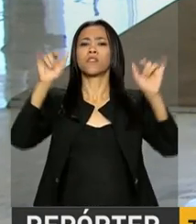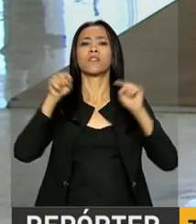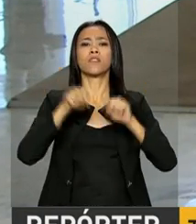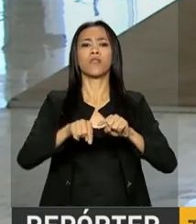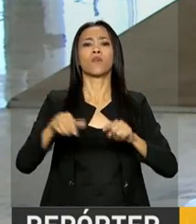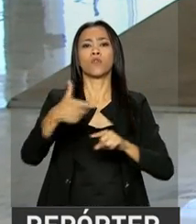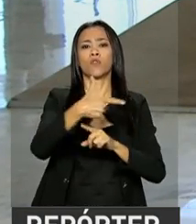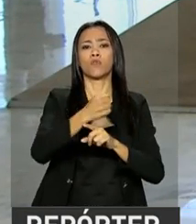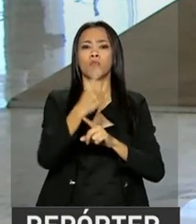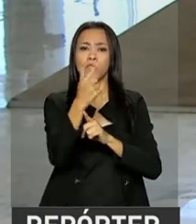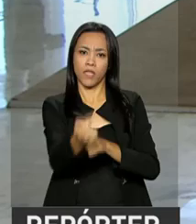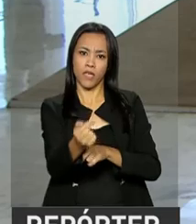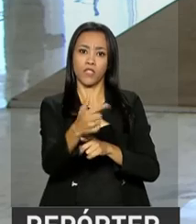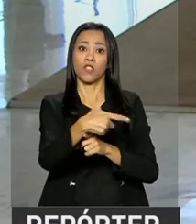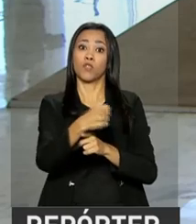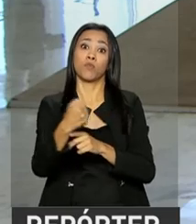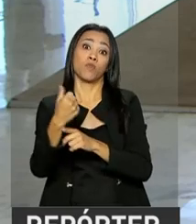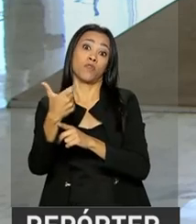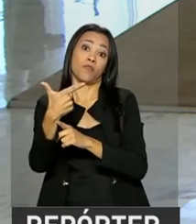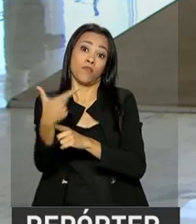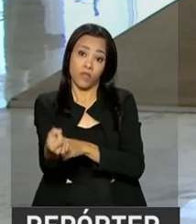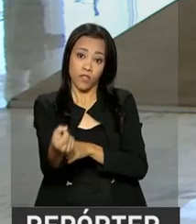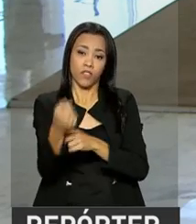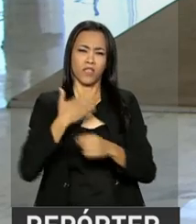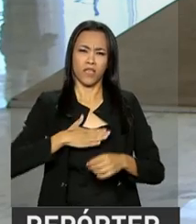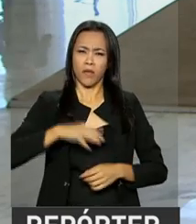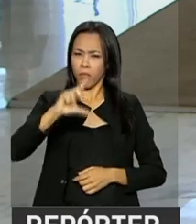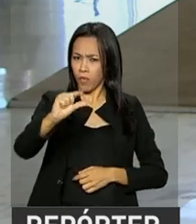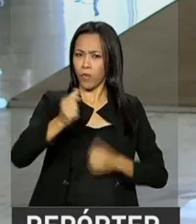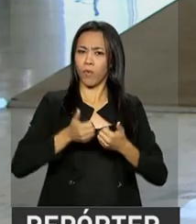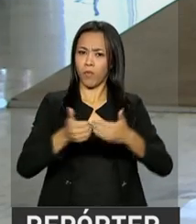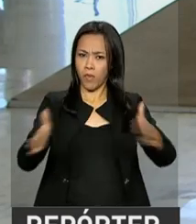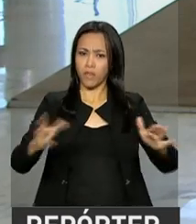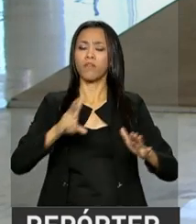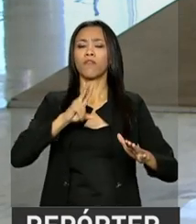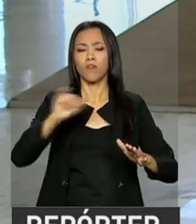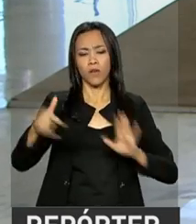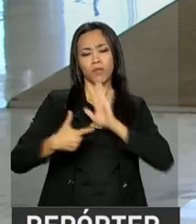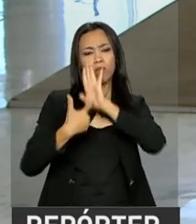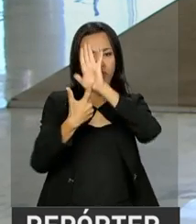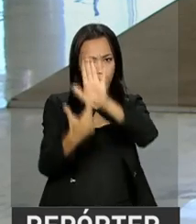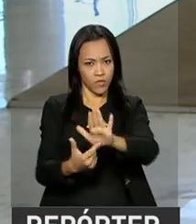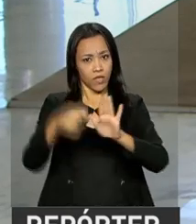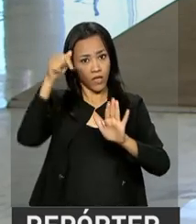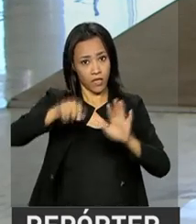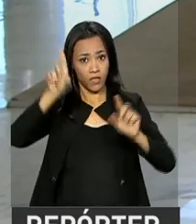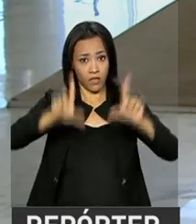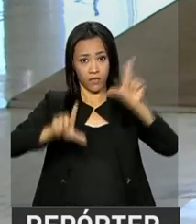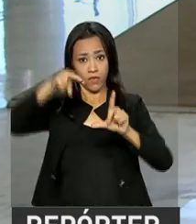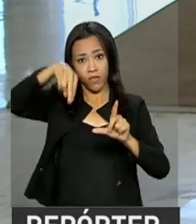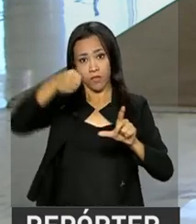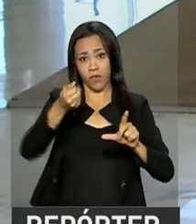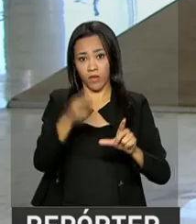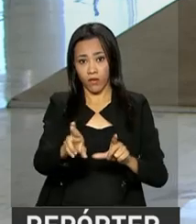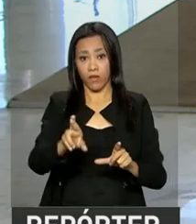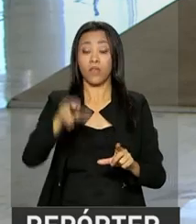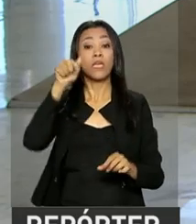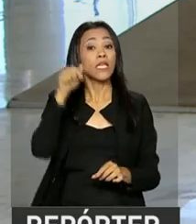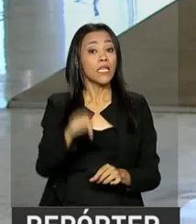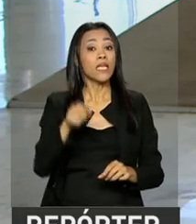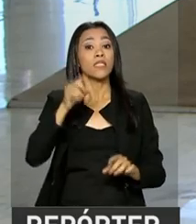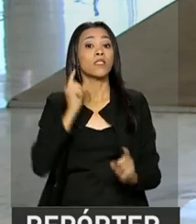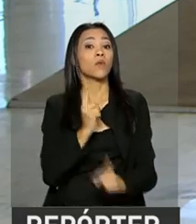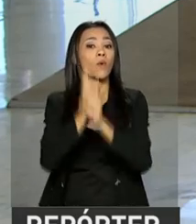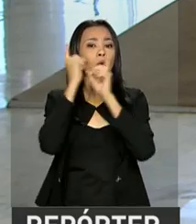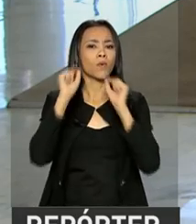2017/2020 começa em instantes aqui no Palácio do Planalto nós vamos transmitir ao vivo a cerimônia na NBR e nessa solenidade o presidente